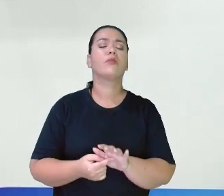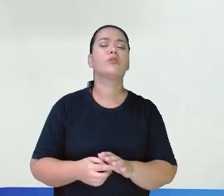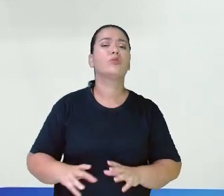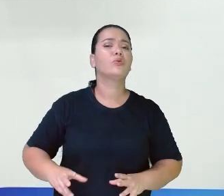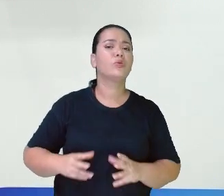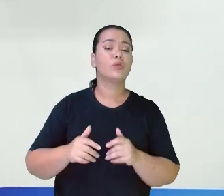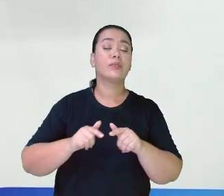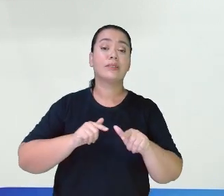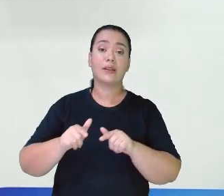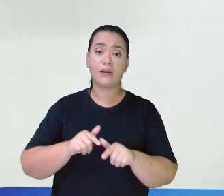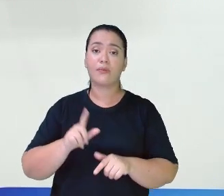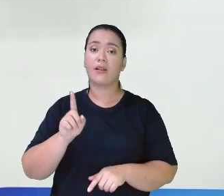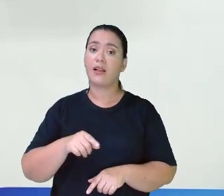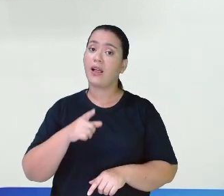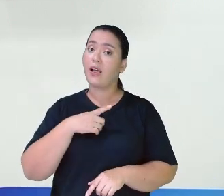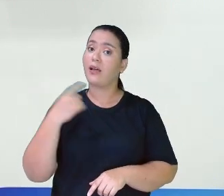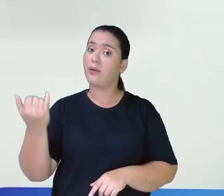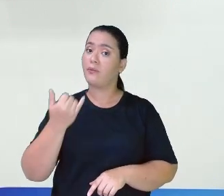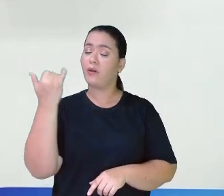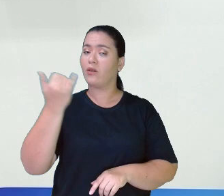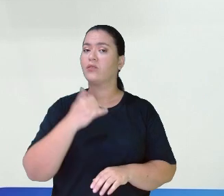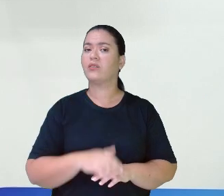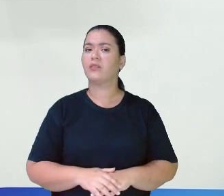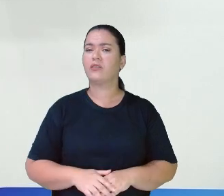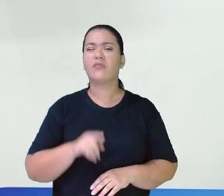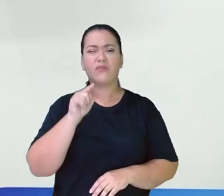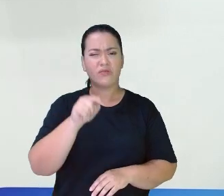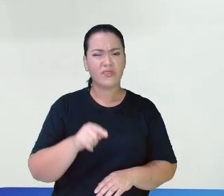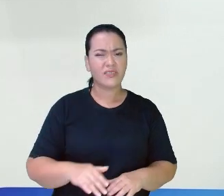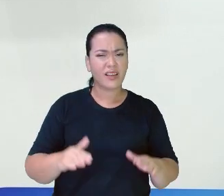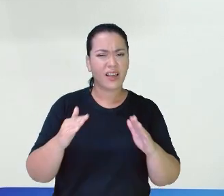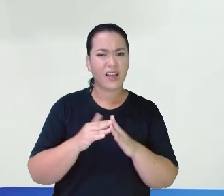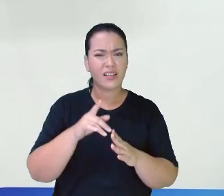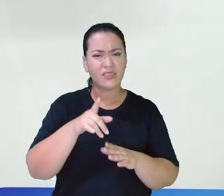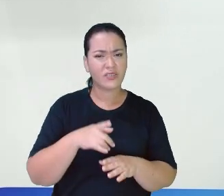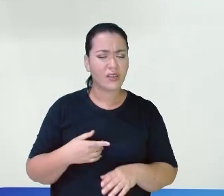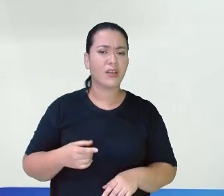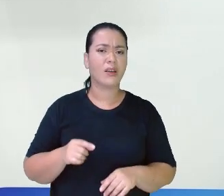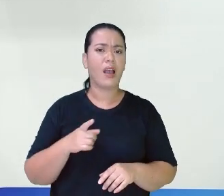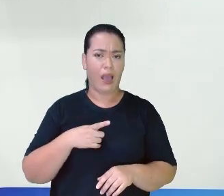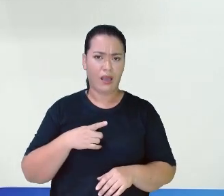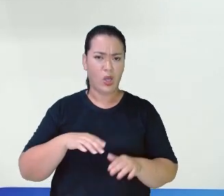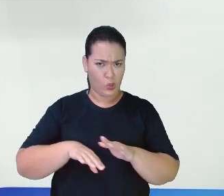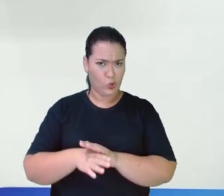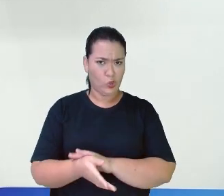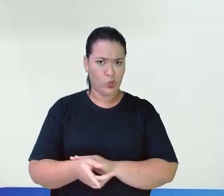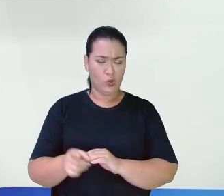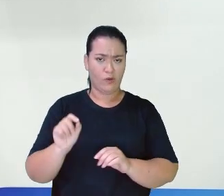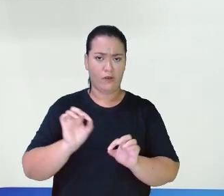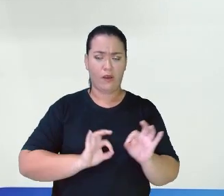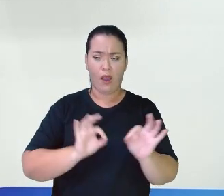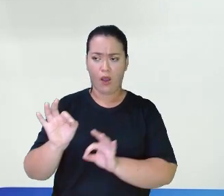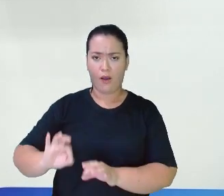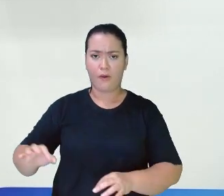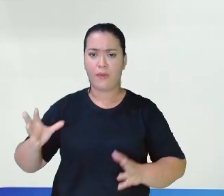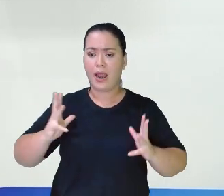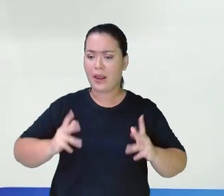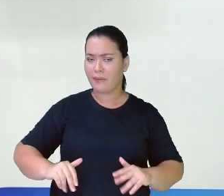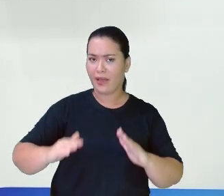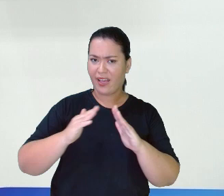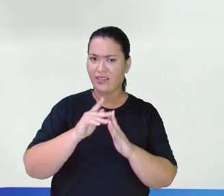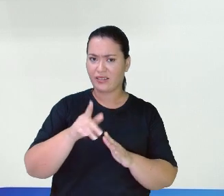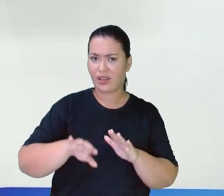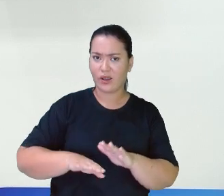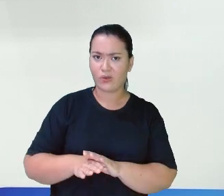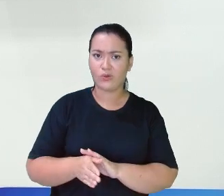todo trabalho é importante. Você aí em casa costuma fazer faxina? No sábado, arrumar seu quarto.